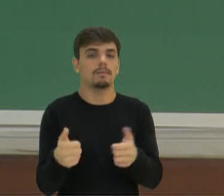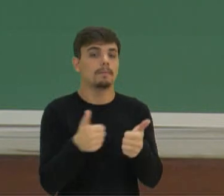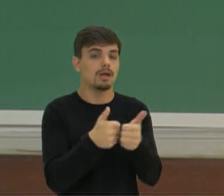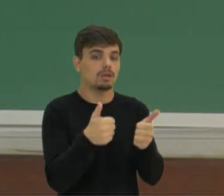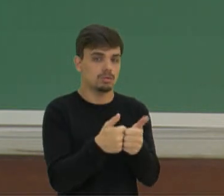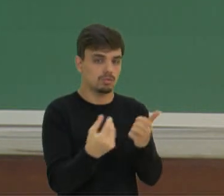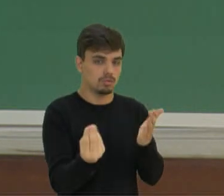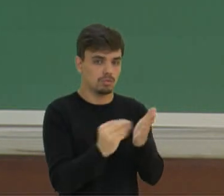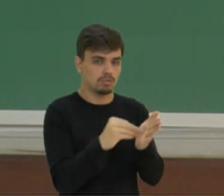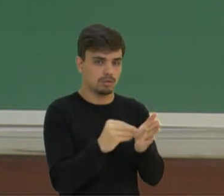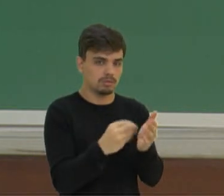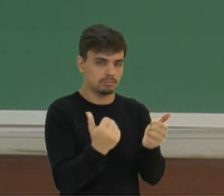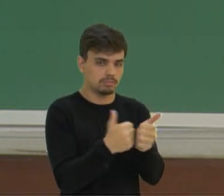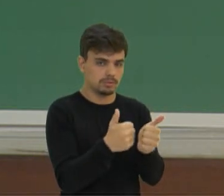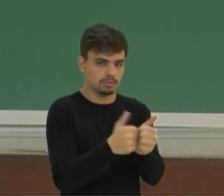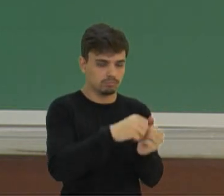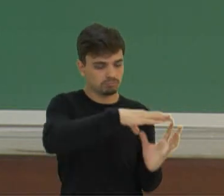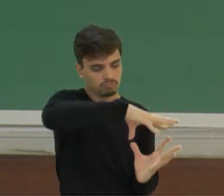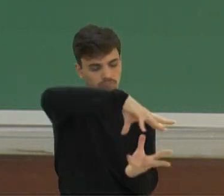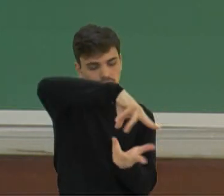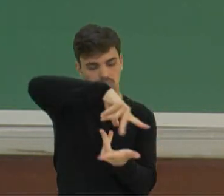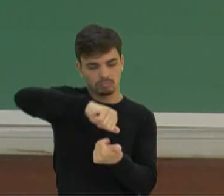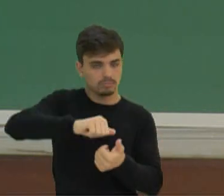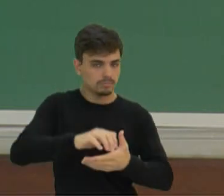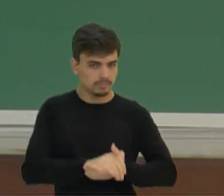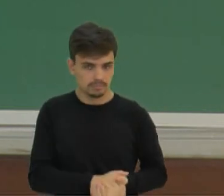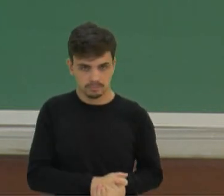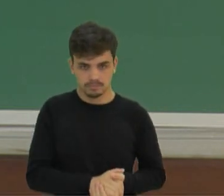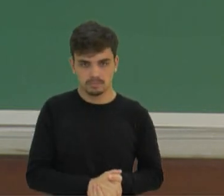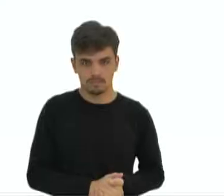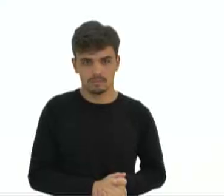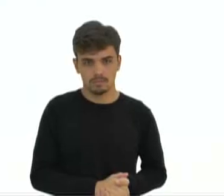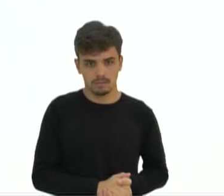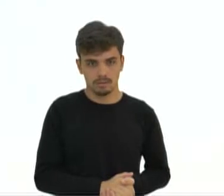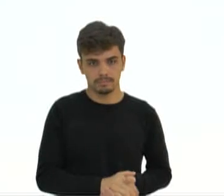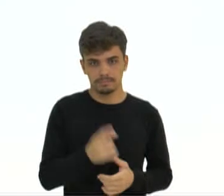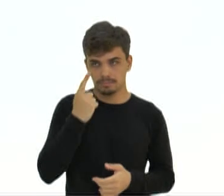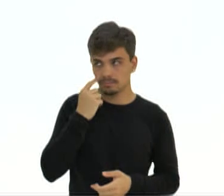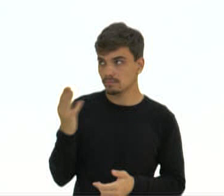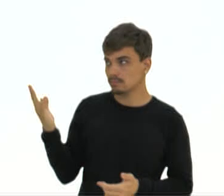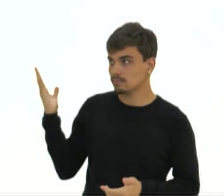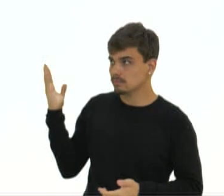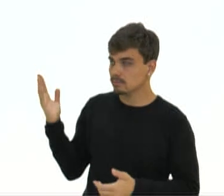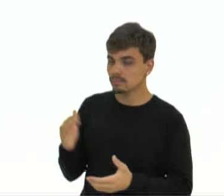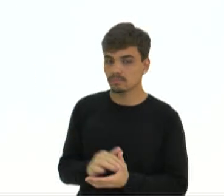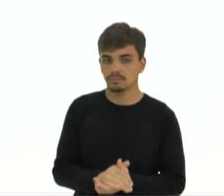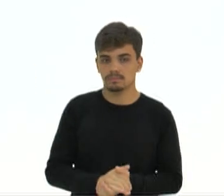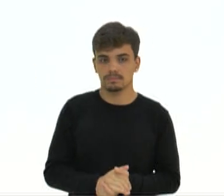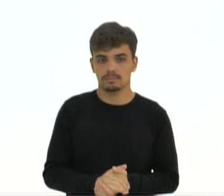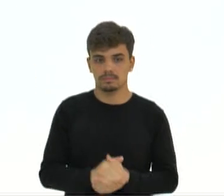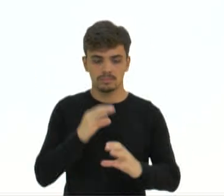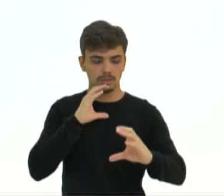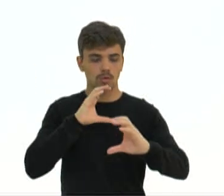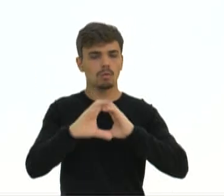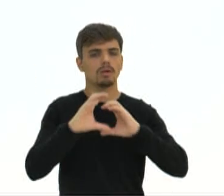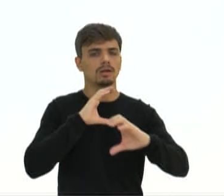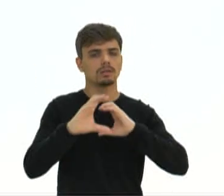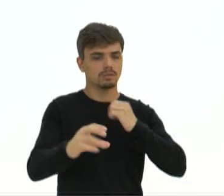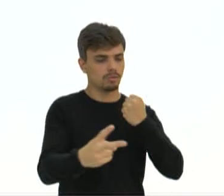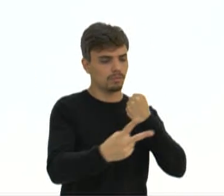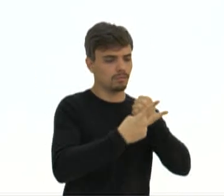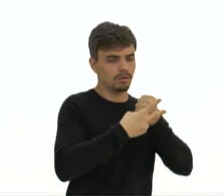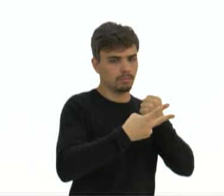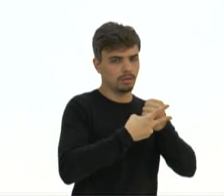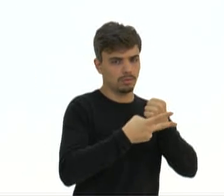terrestre. Tranquilo? La comunicação verbal e não verbal. A comunicação verbal e